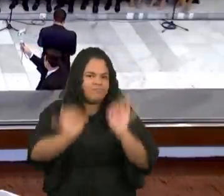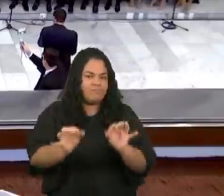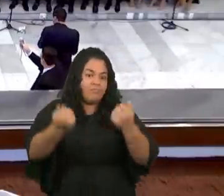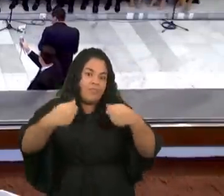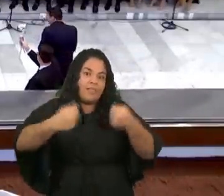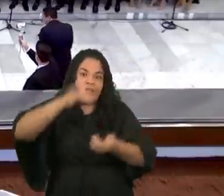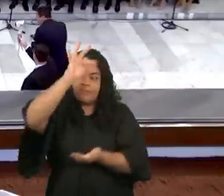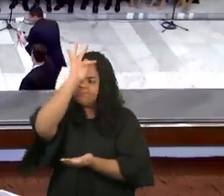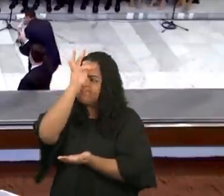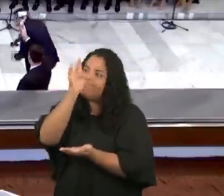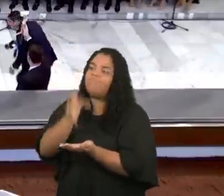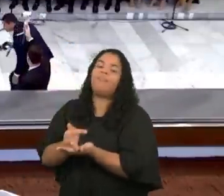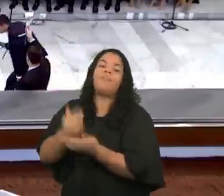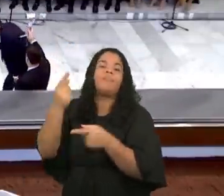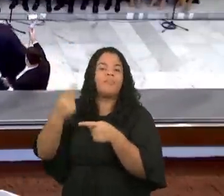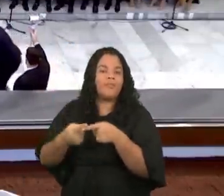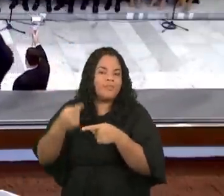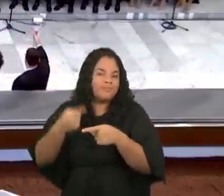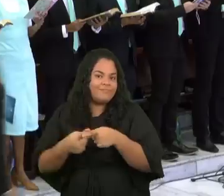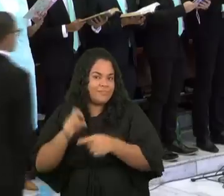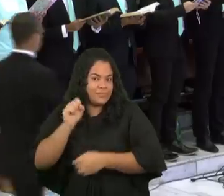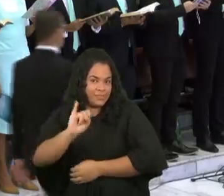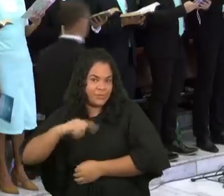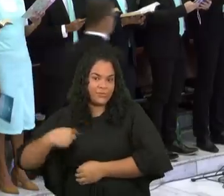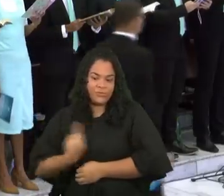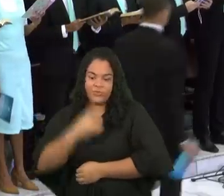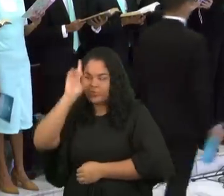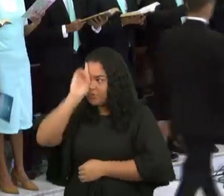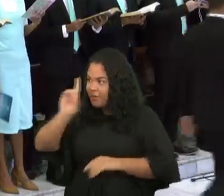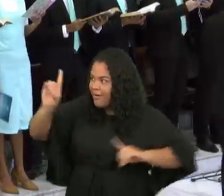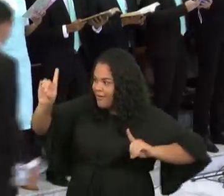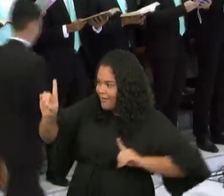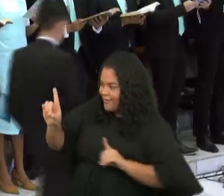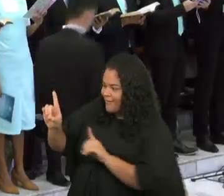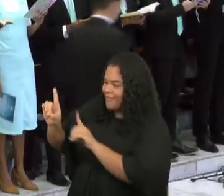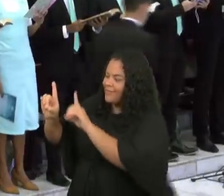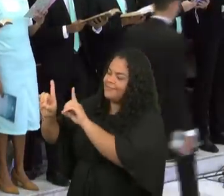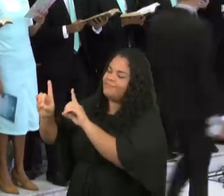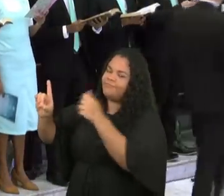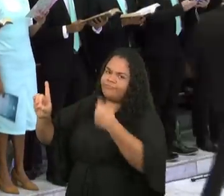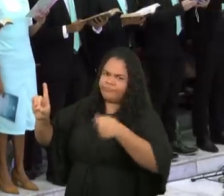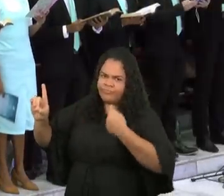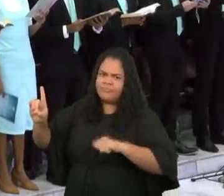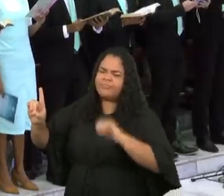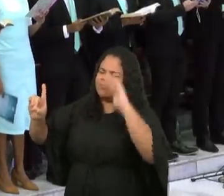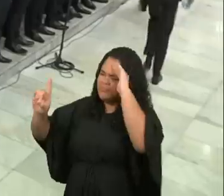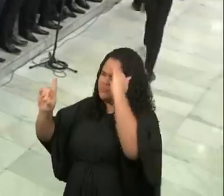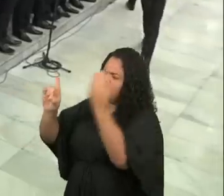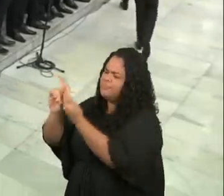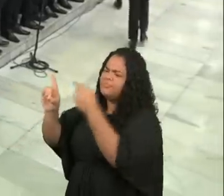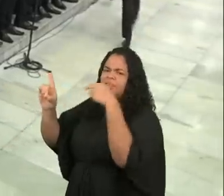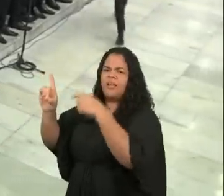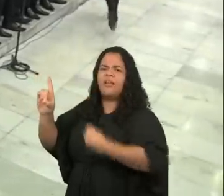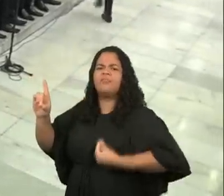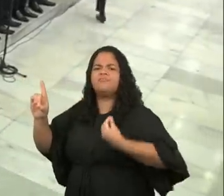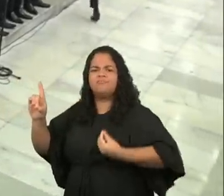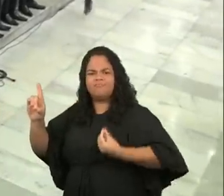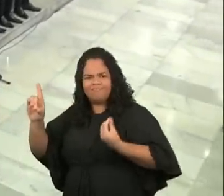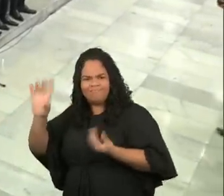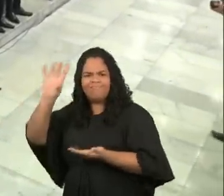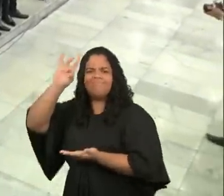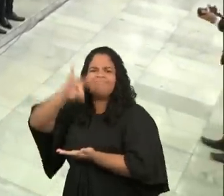agradar-lhe, porque é necessário que aquele que se aproxima de Deus creia que ele existe.